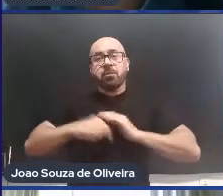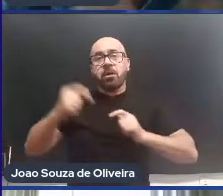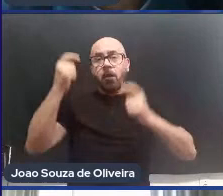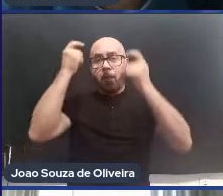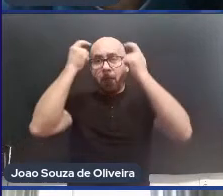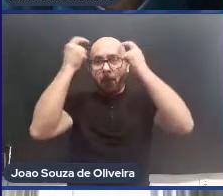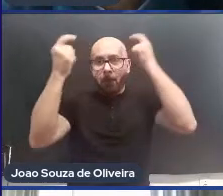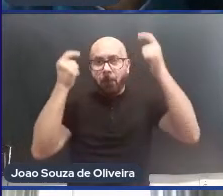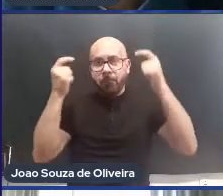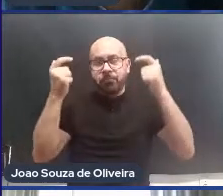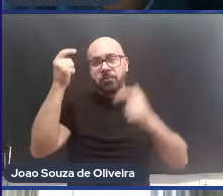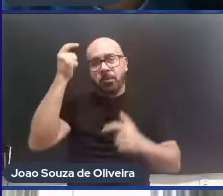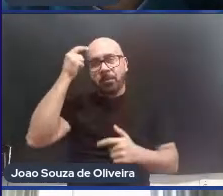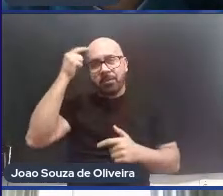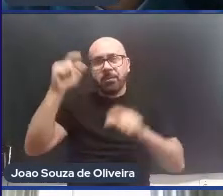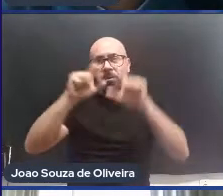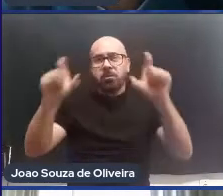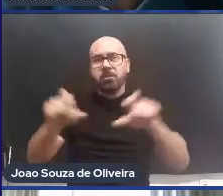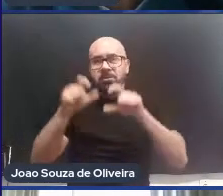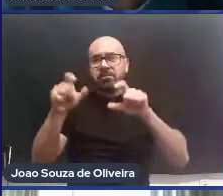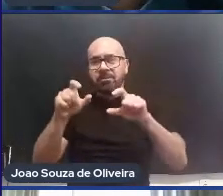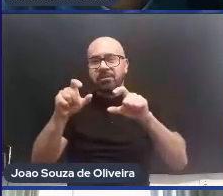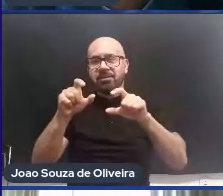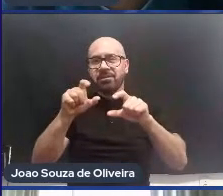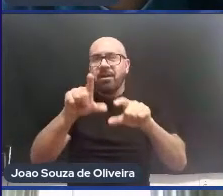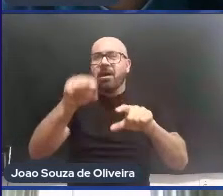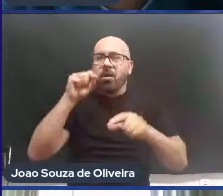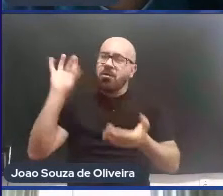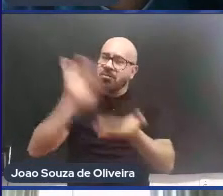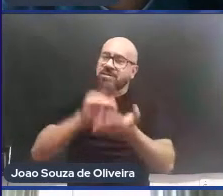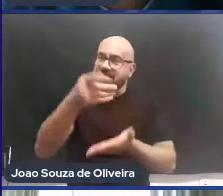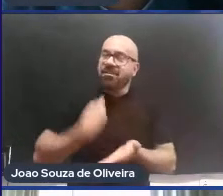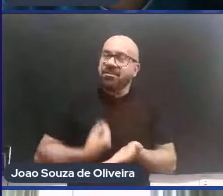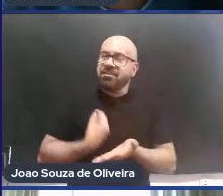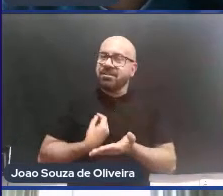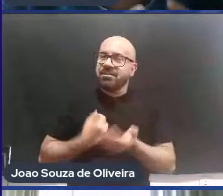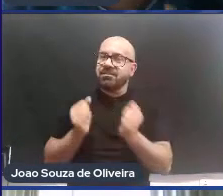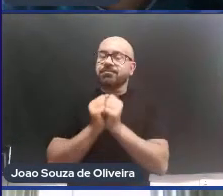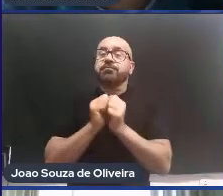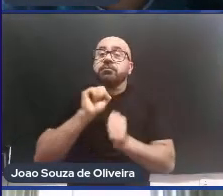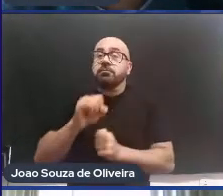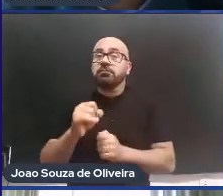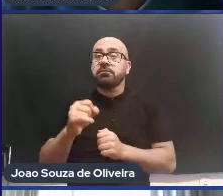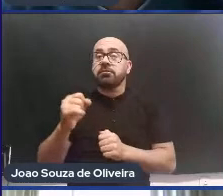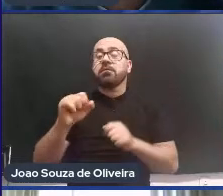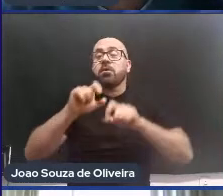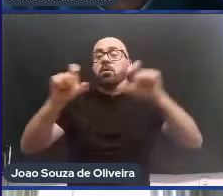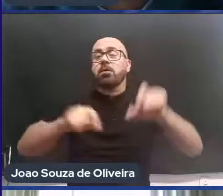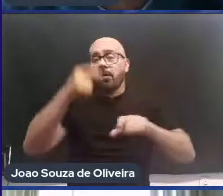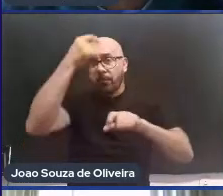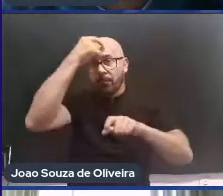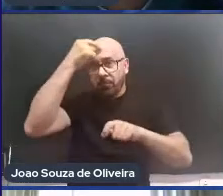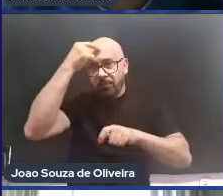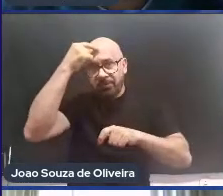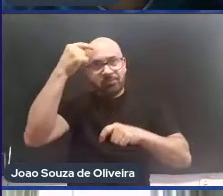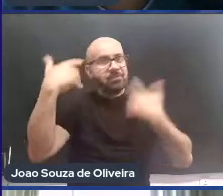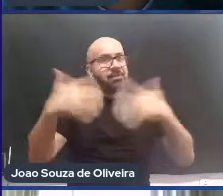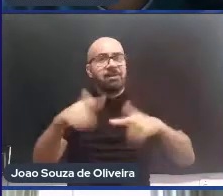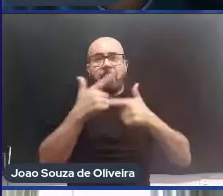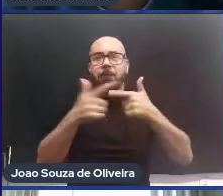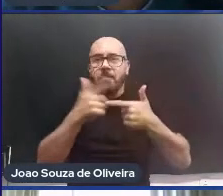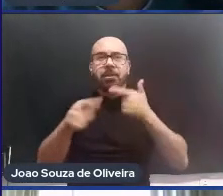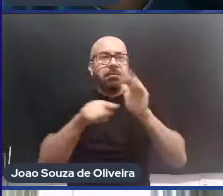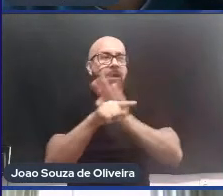computacional e ele entra exatamente neste momento e o pensamento computacional é uma arte para resolver problemas